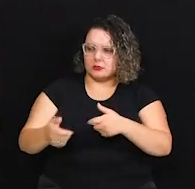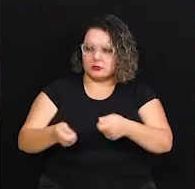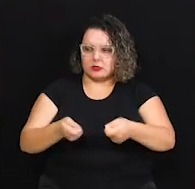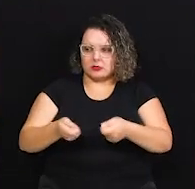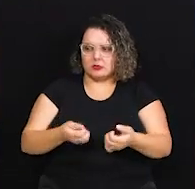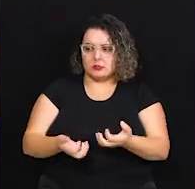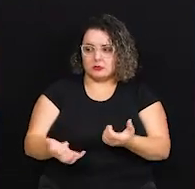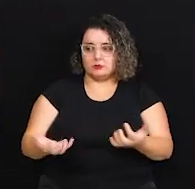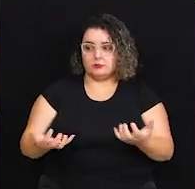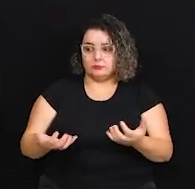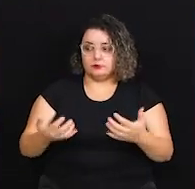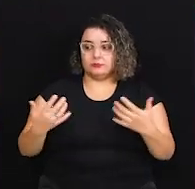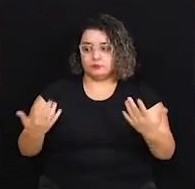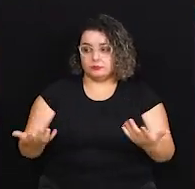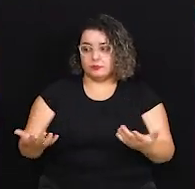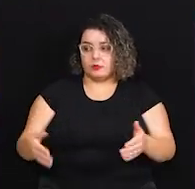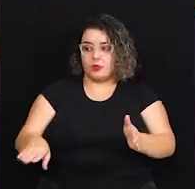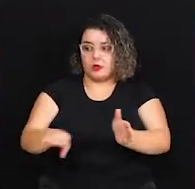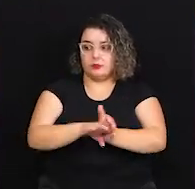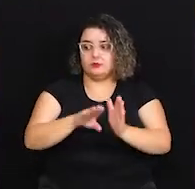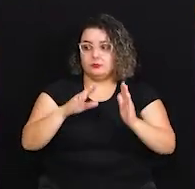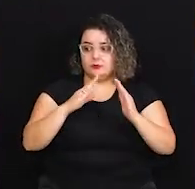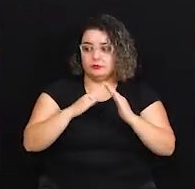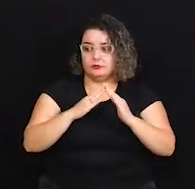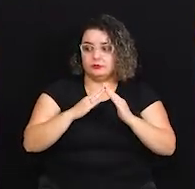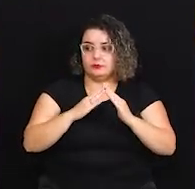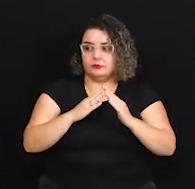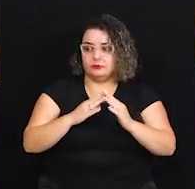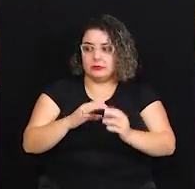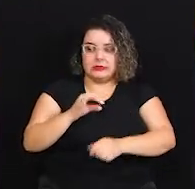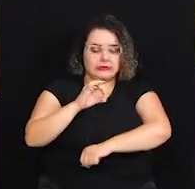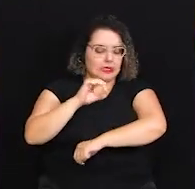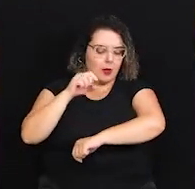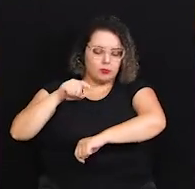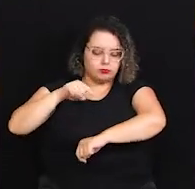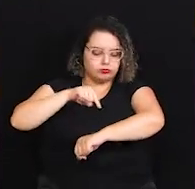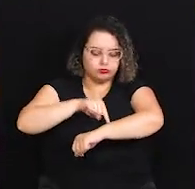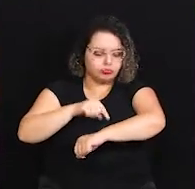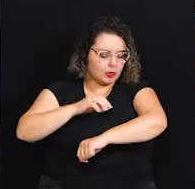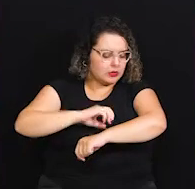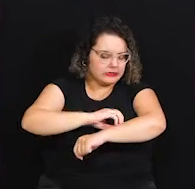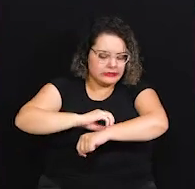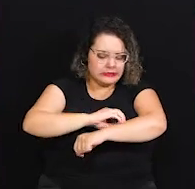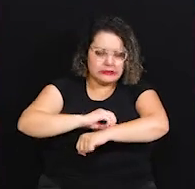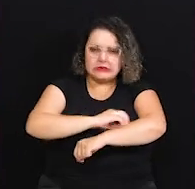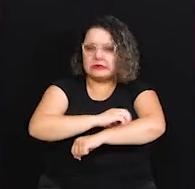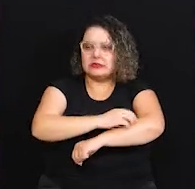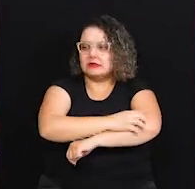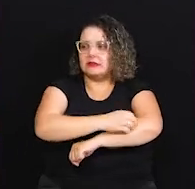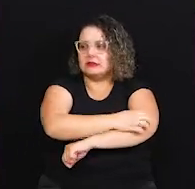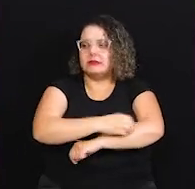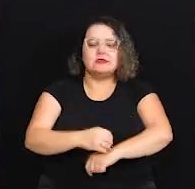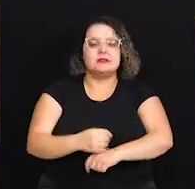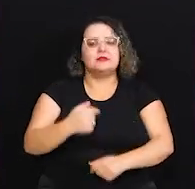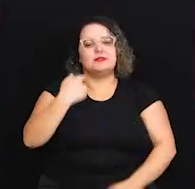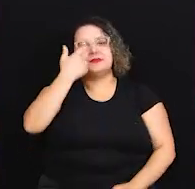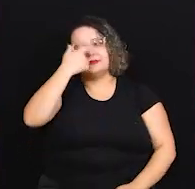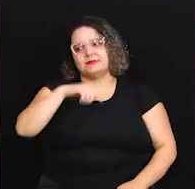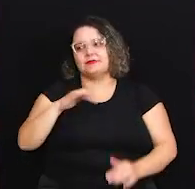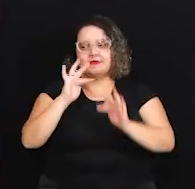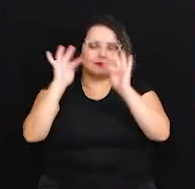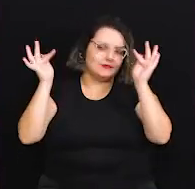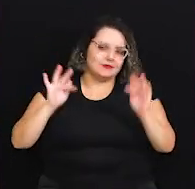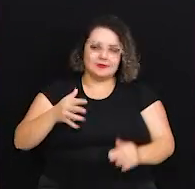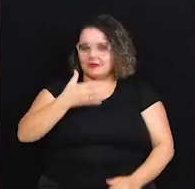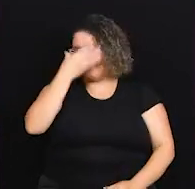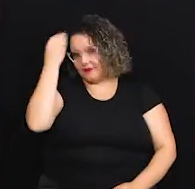fogo? Olha, eu chego em casa todo ferroado de pernilongo, mas eu nunca vi um ferroado de pernilongo tão feliz igual eu. Eu esqueço a